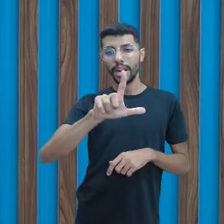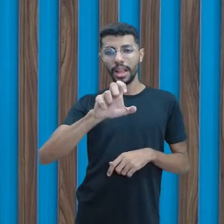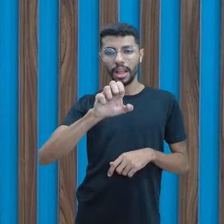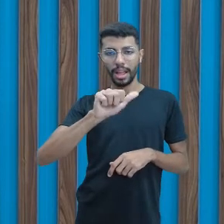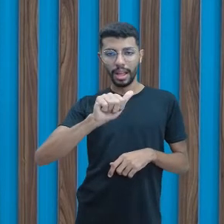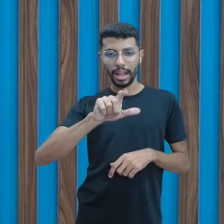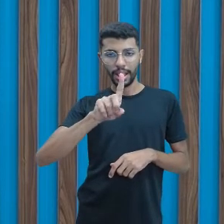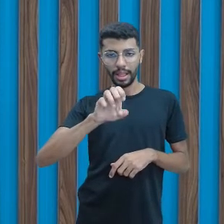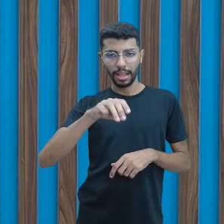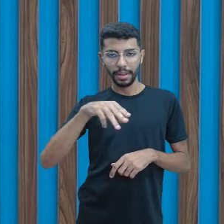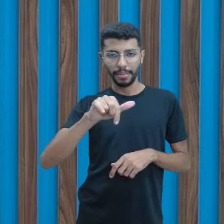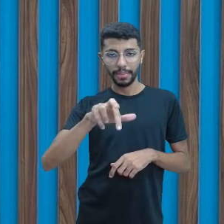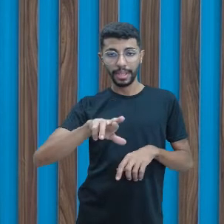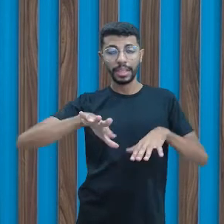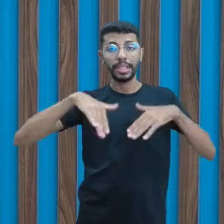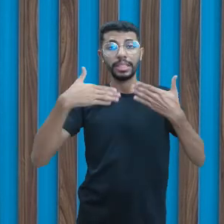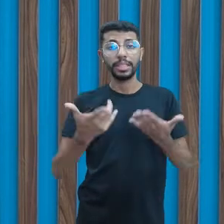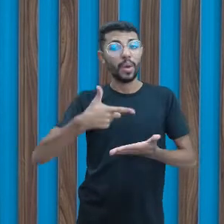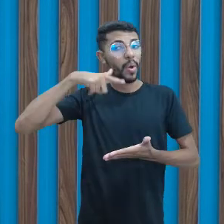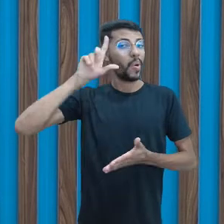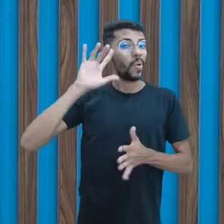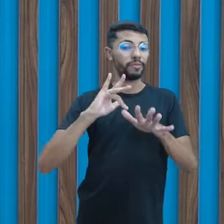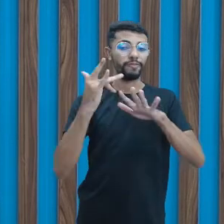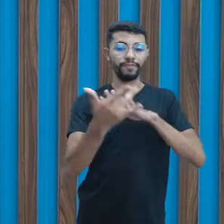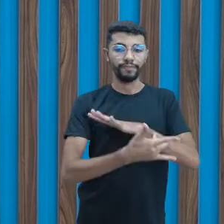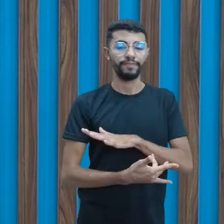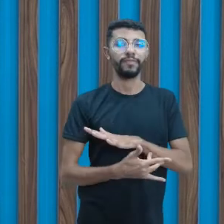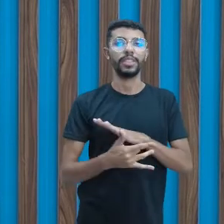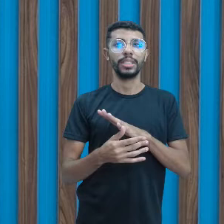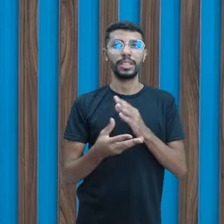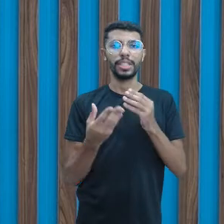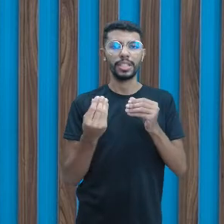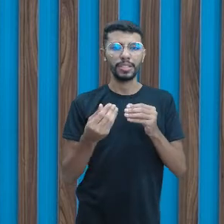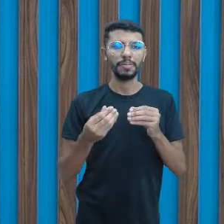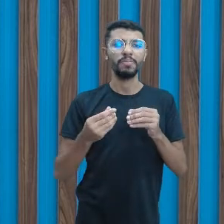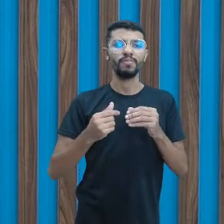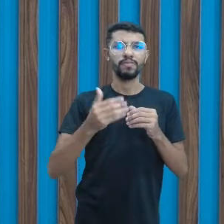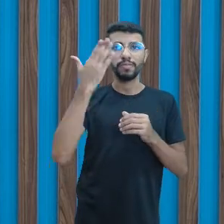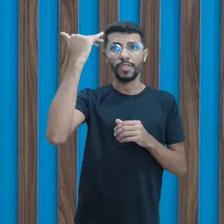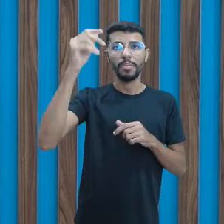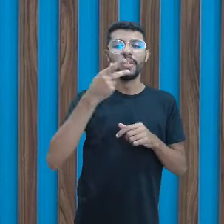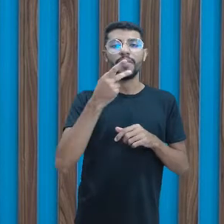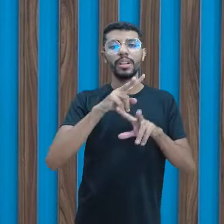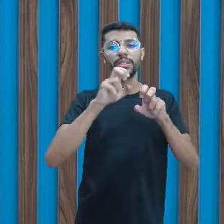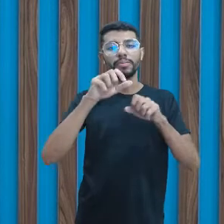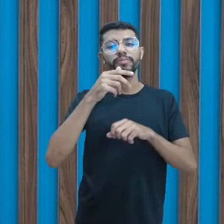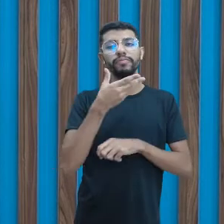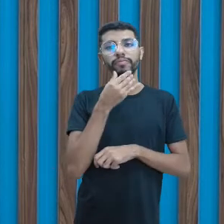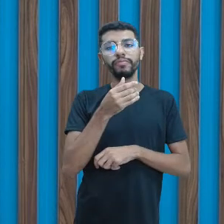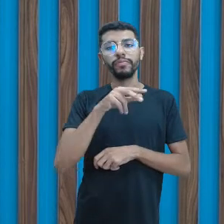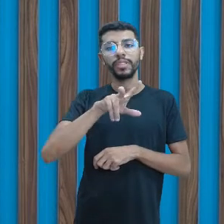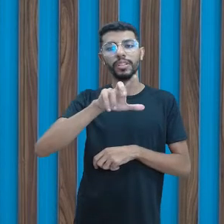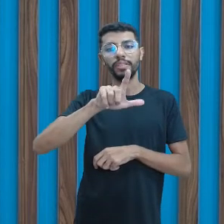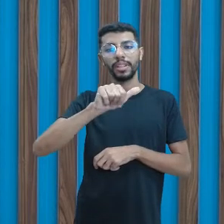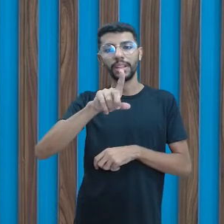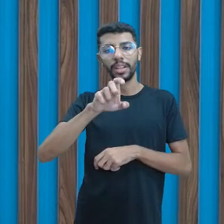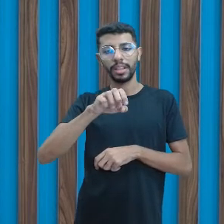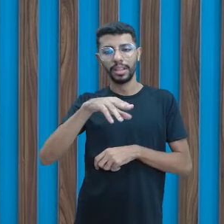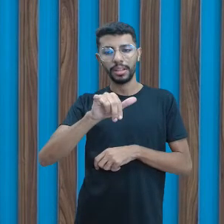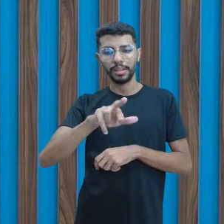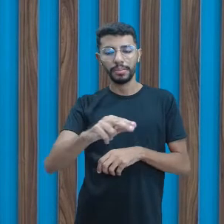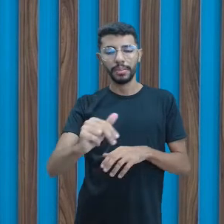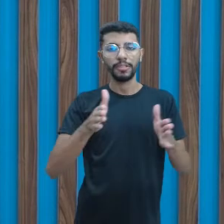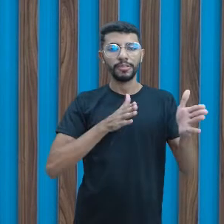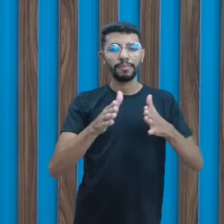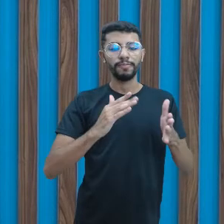estavam bombando aí, né? Lembrando a morte do Vladimir Herzog, né, durante o período da ditadura. Faleceu